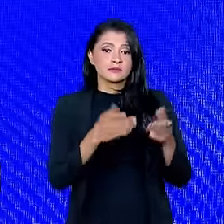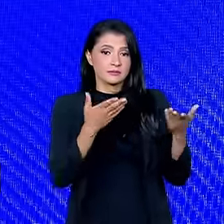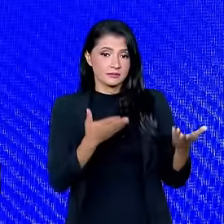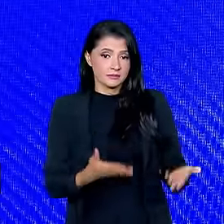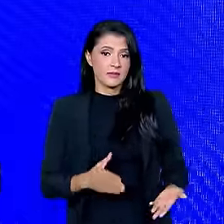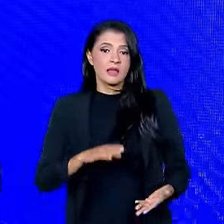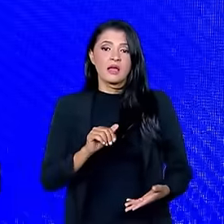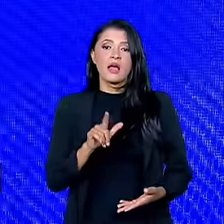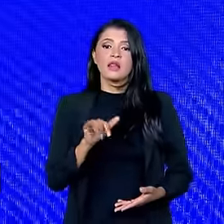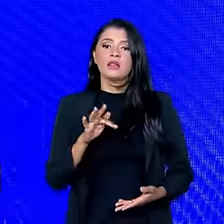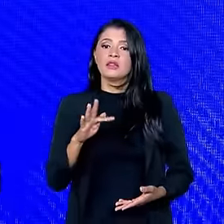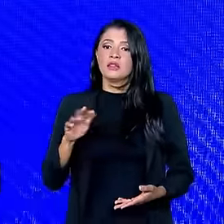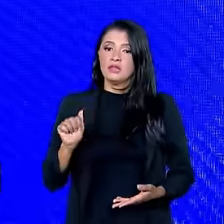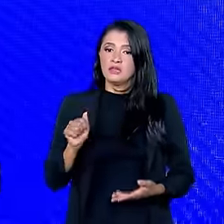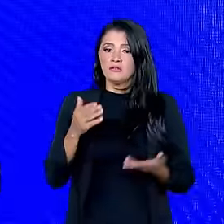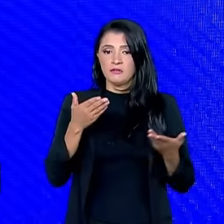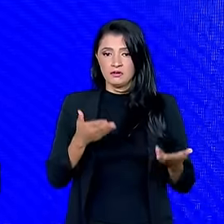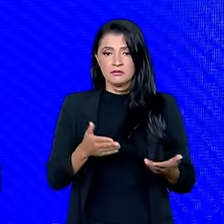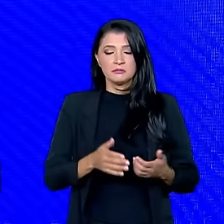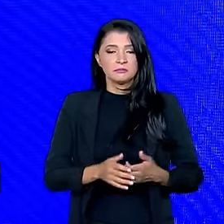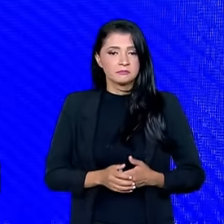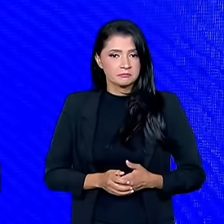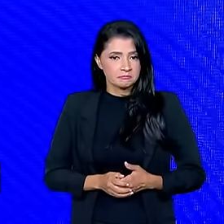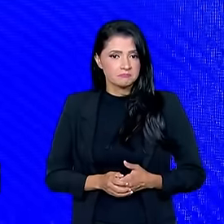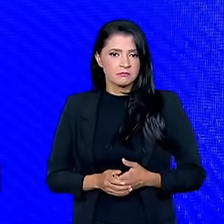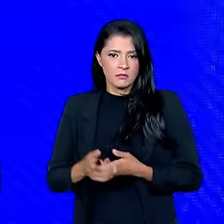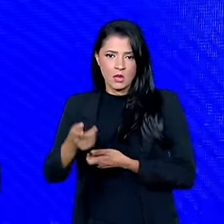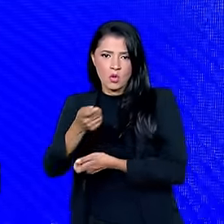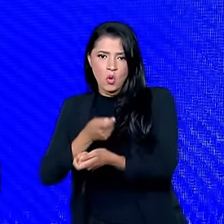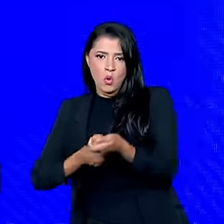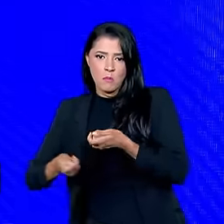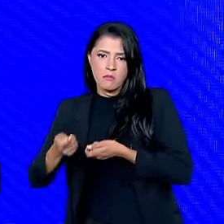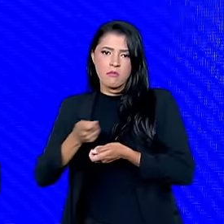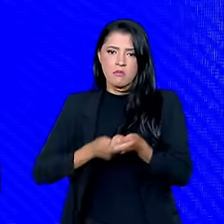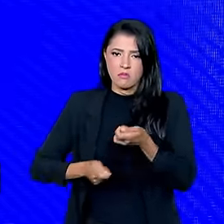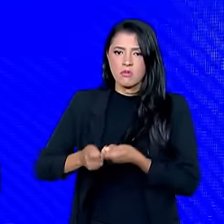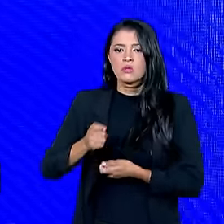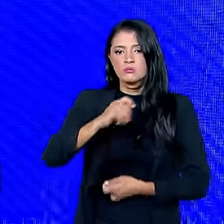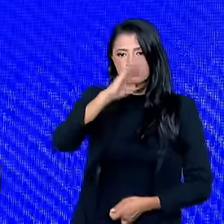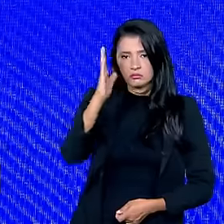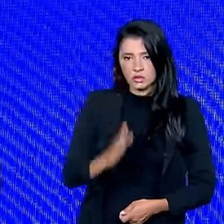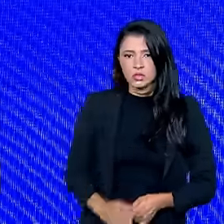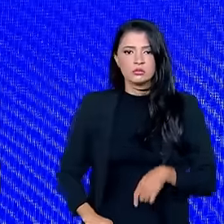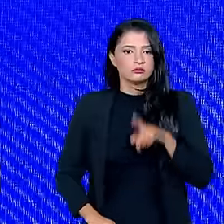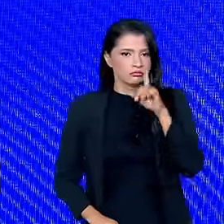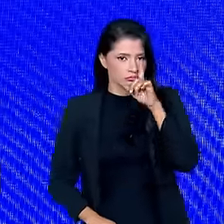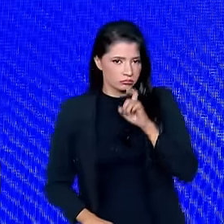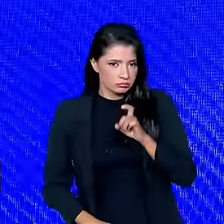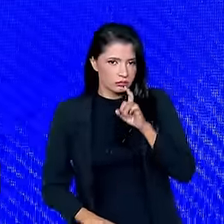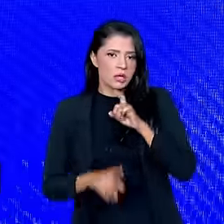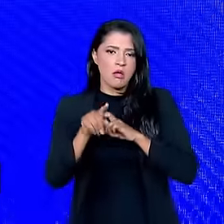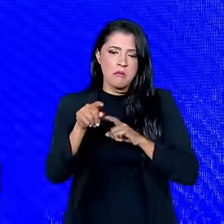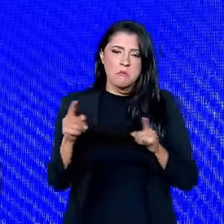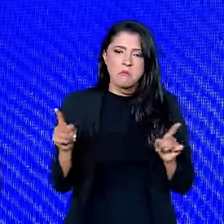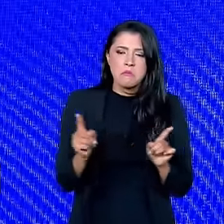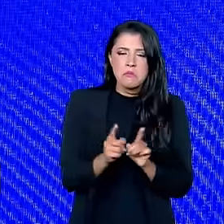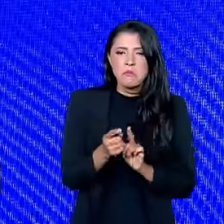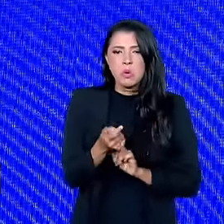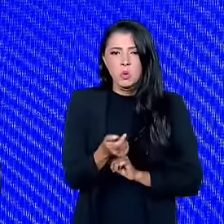senhor Khalifa Al-Thani, o comércio entre Brasil e Catar é muito pequeno.